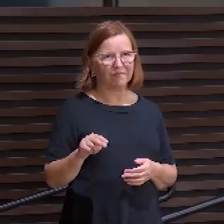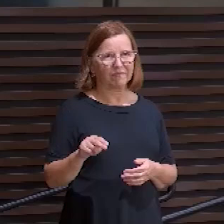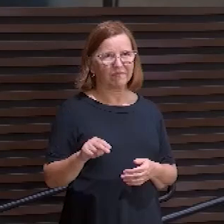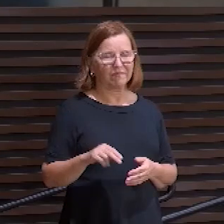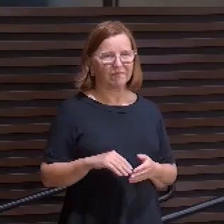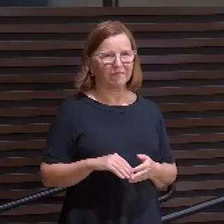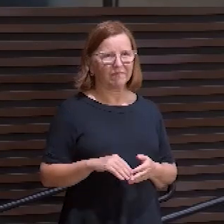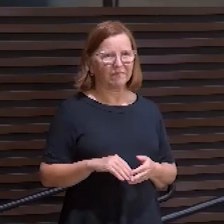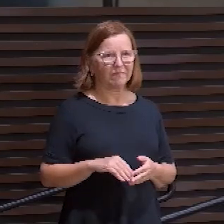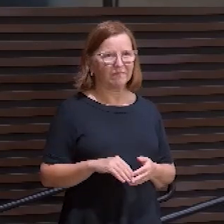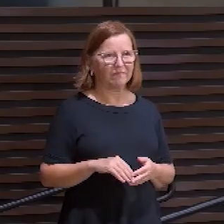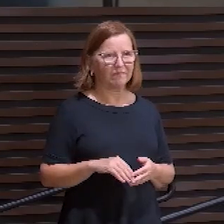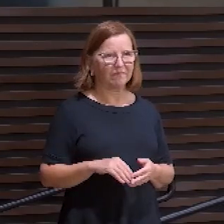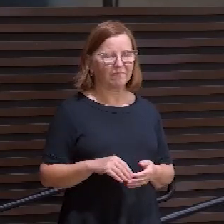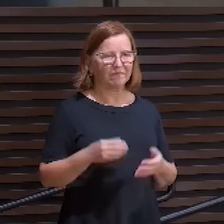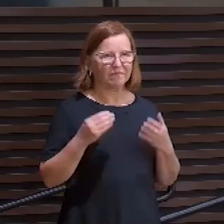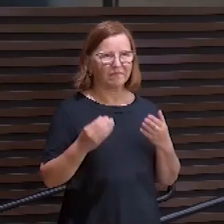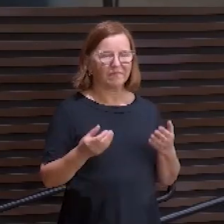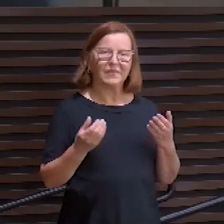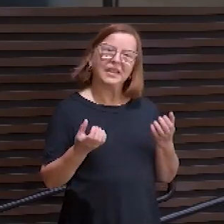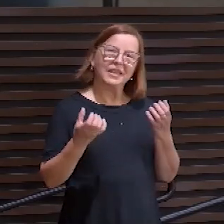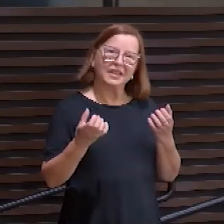princípios elementares.